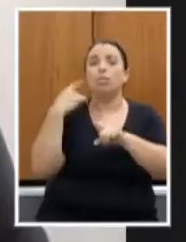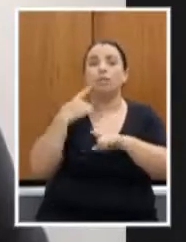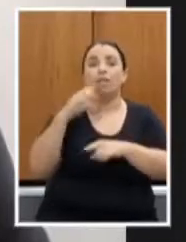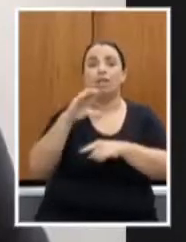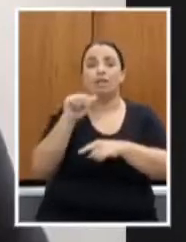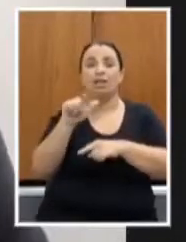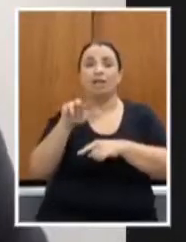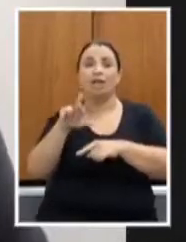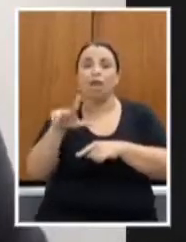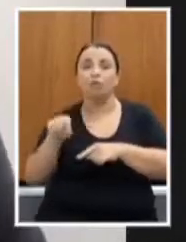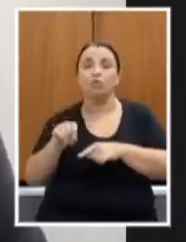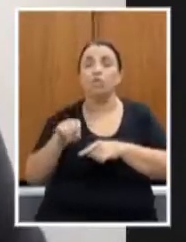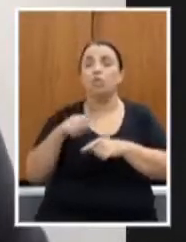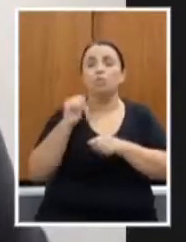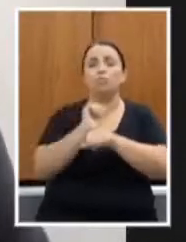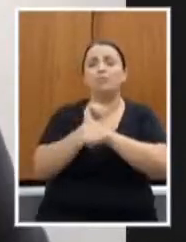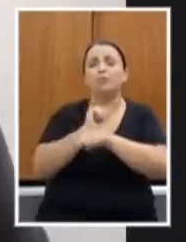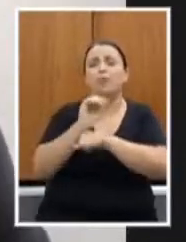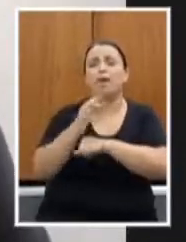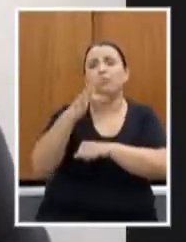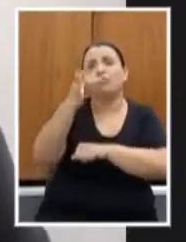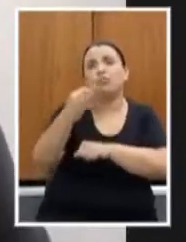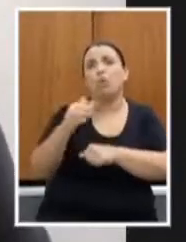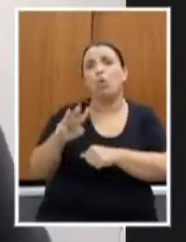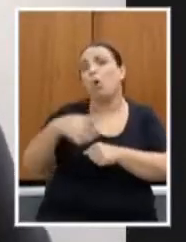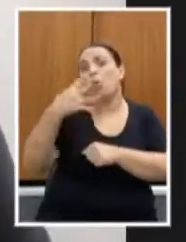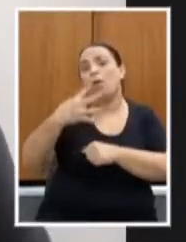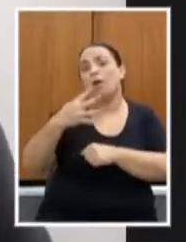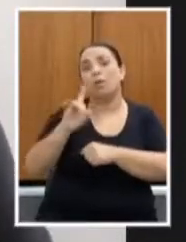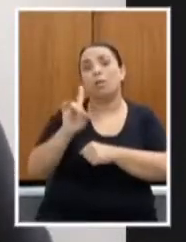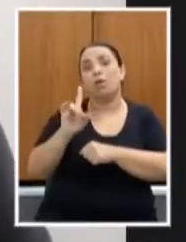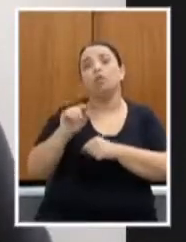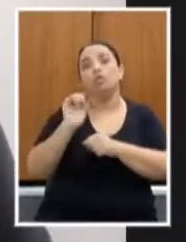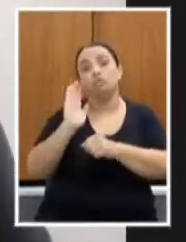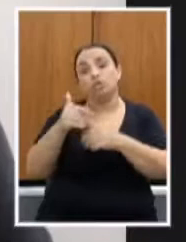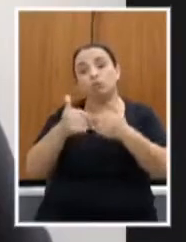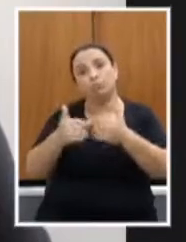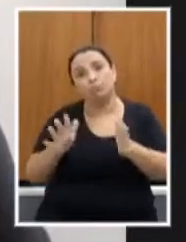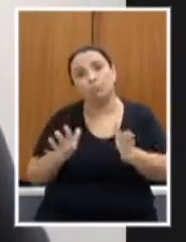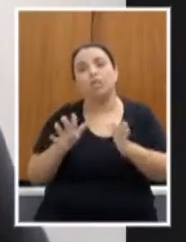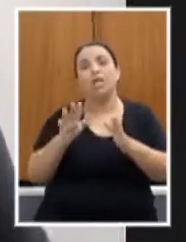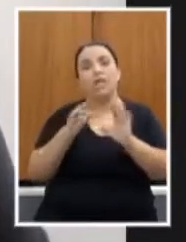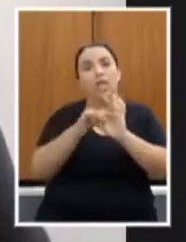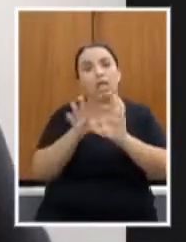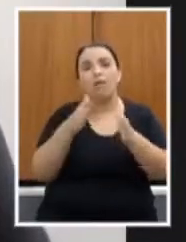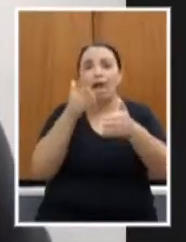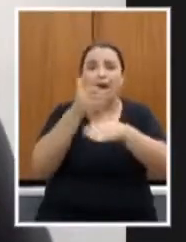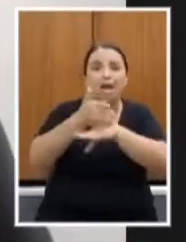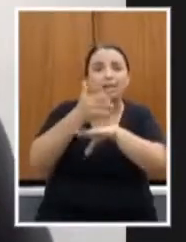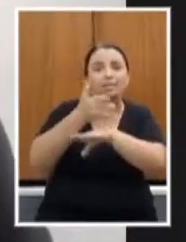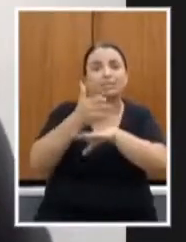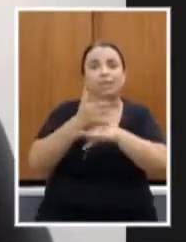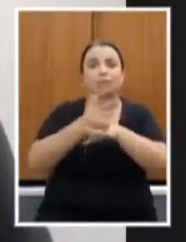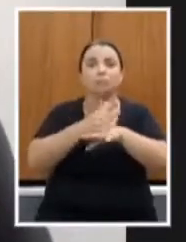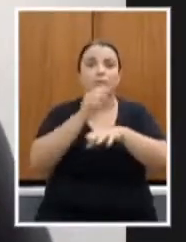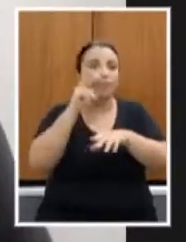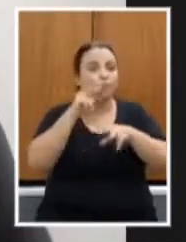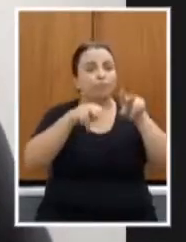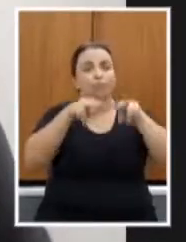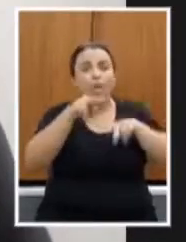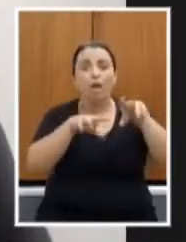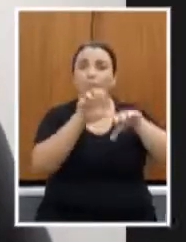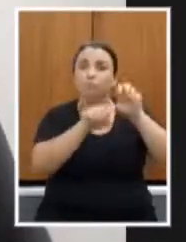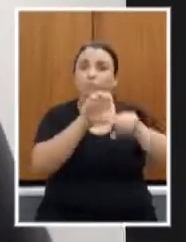esperar a quarta, não, ela já está à disposição, de maneira remota, como for, para buscar